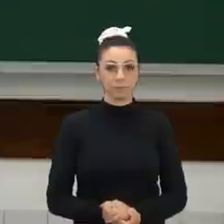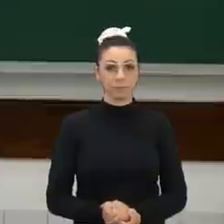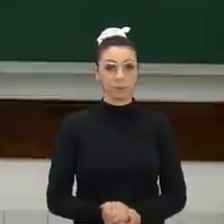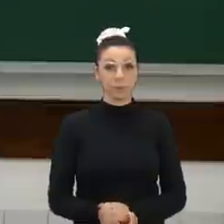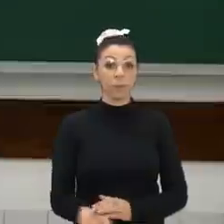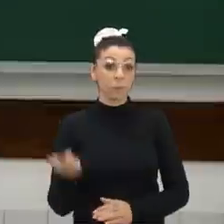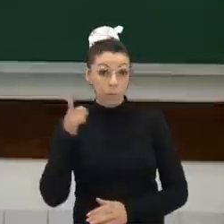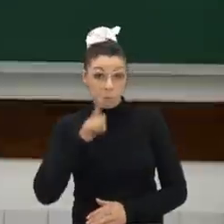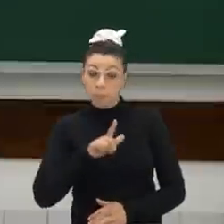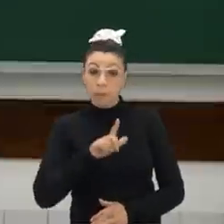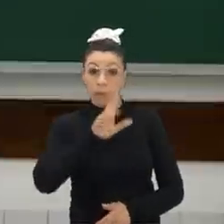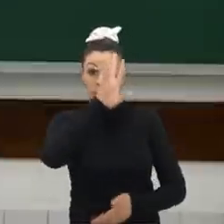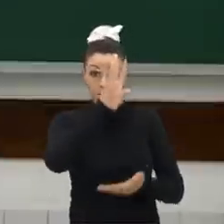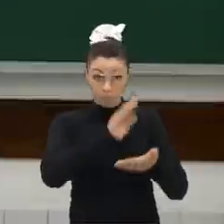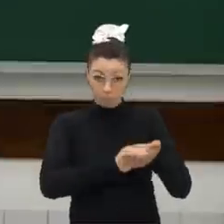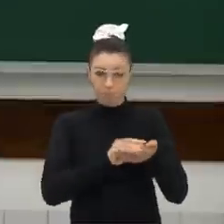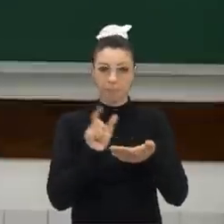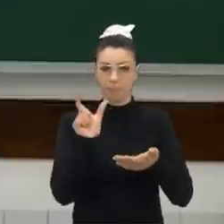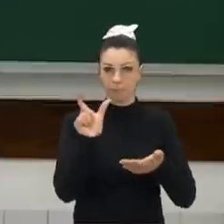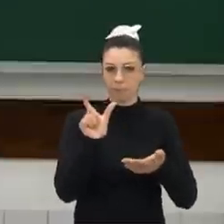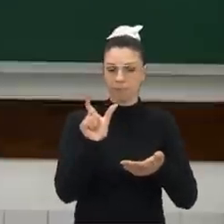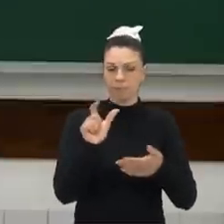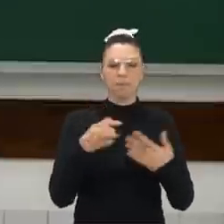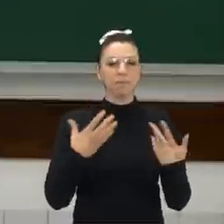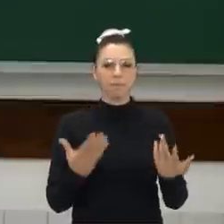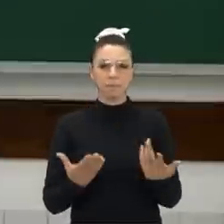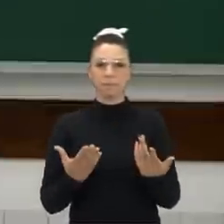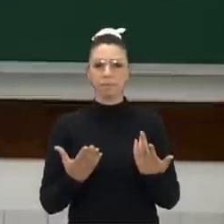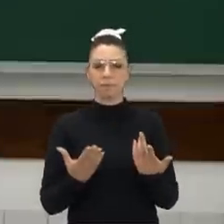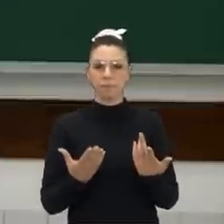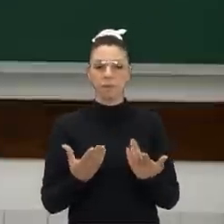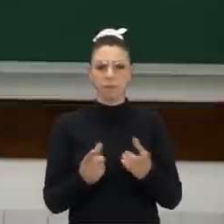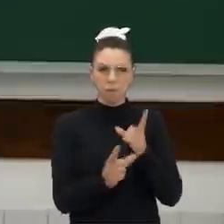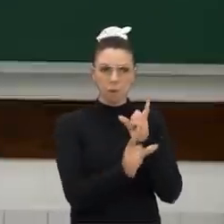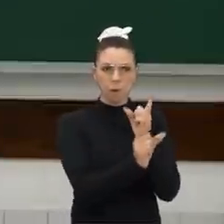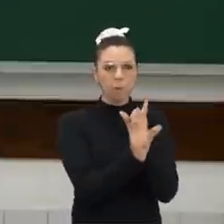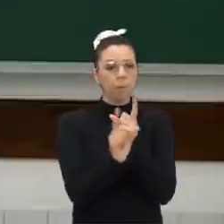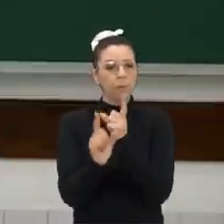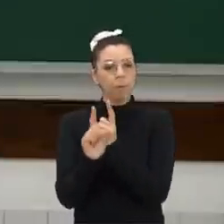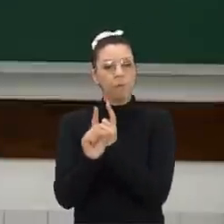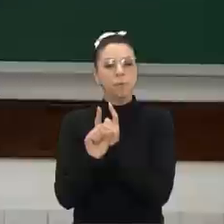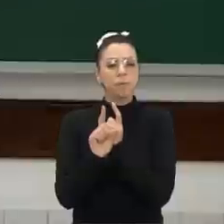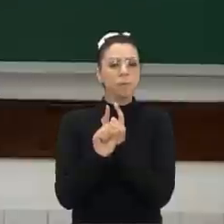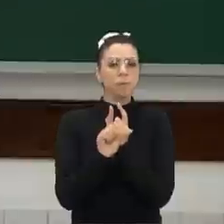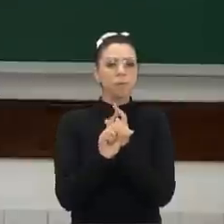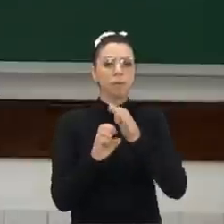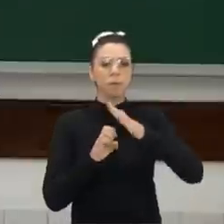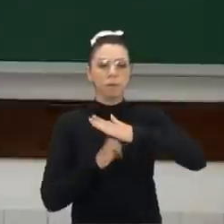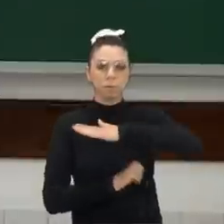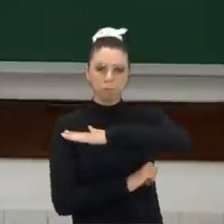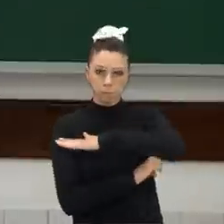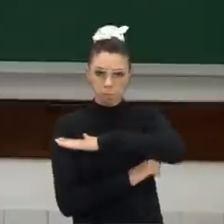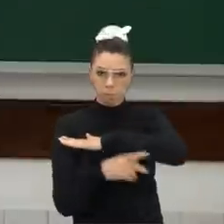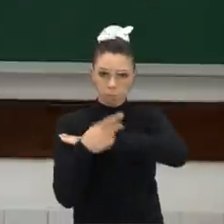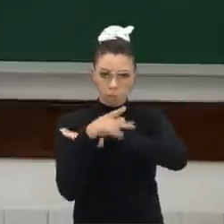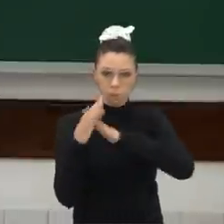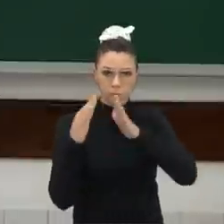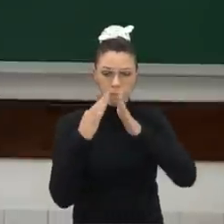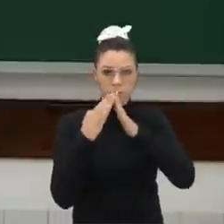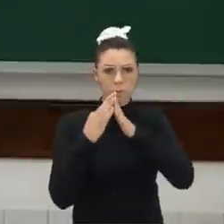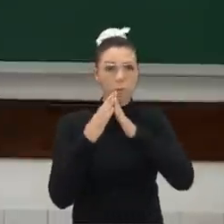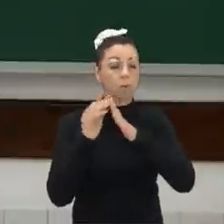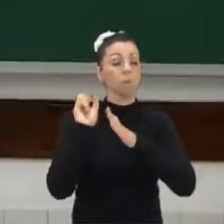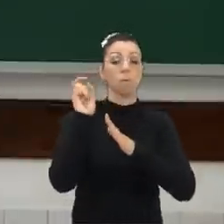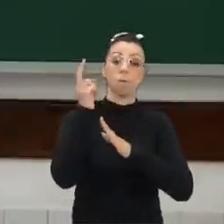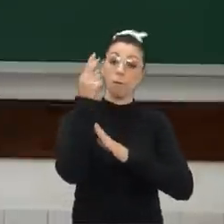conseguiu copiar as palavrinhas? E aí, você encontrou essa estrutura na sua casa? Ou você lembra da casa